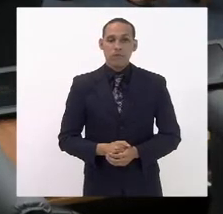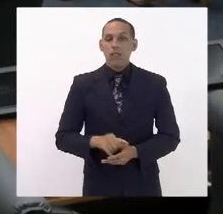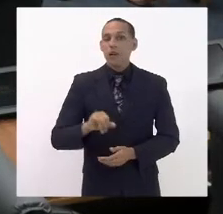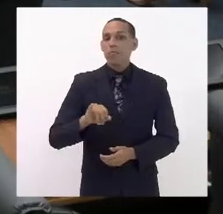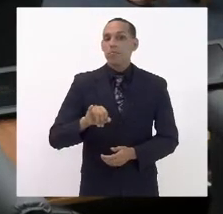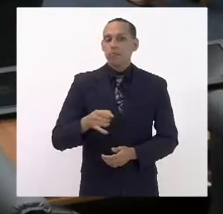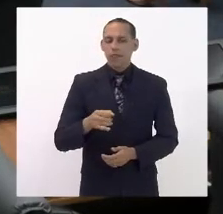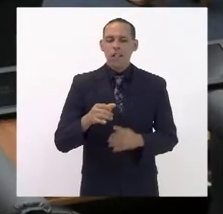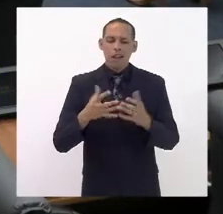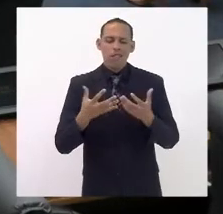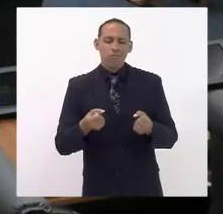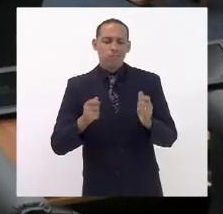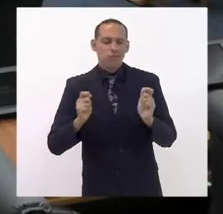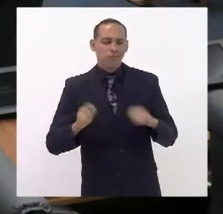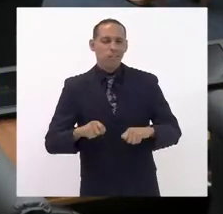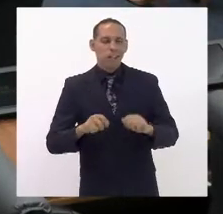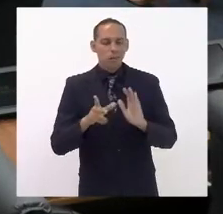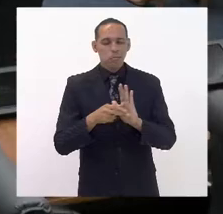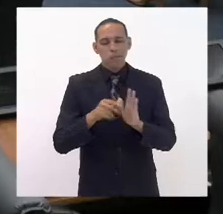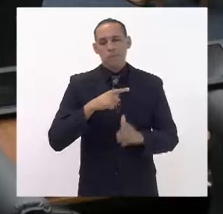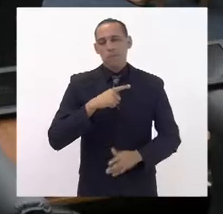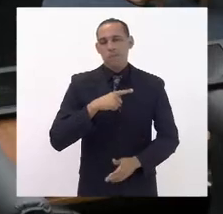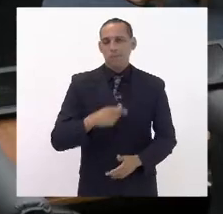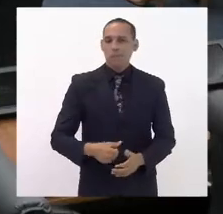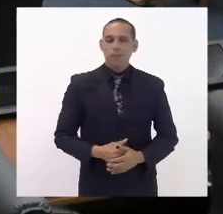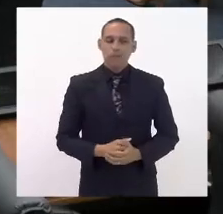Aproveitar. Podemos acolher, senhor presidente, com emendas.